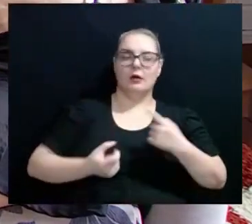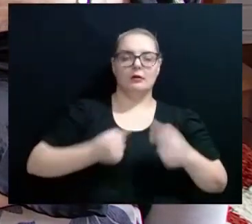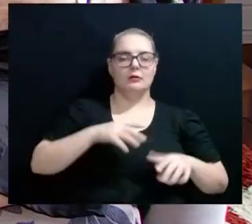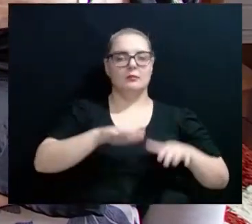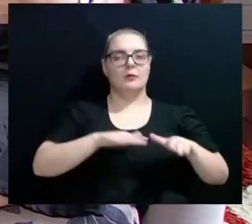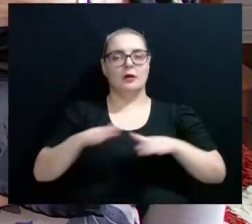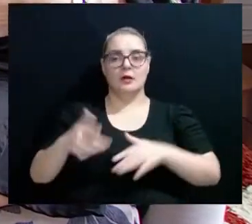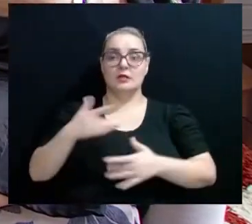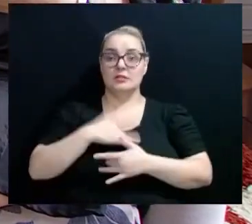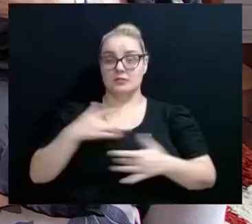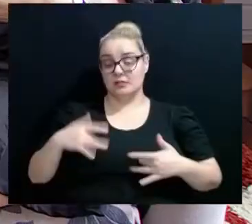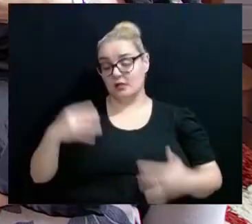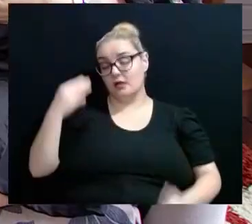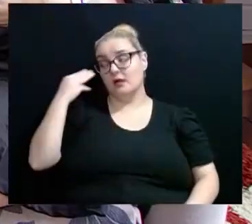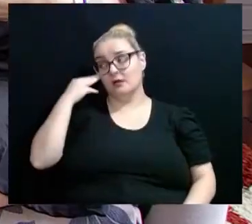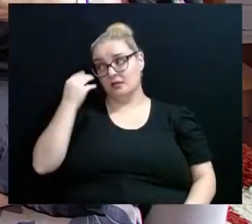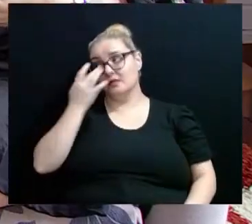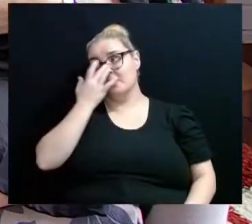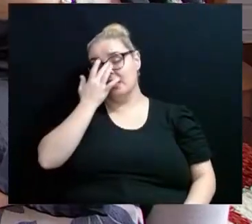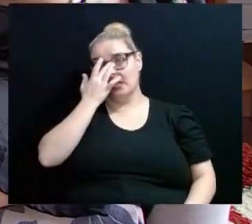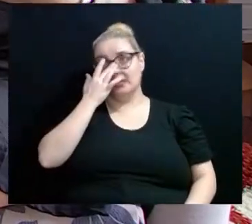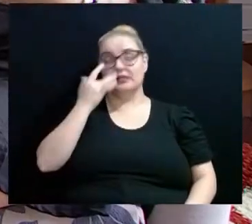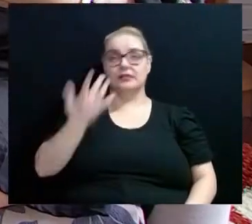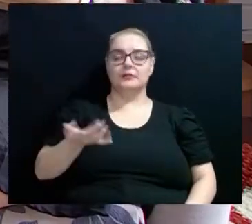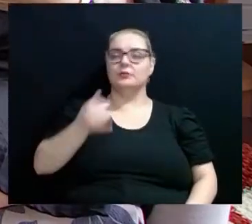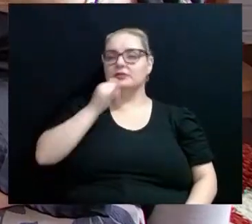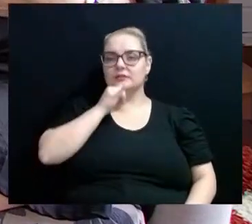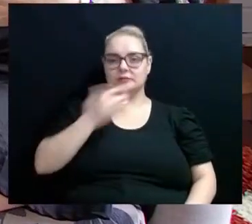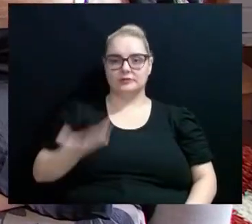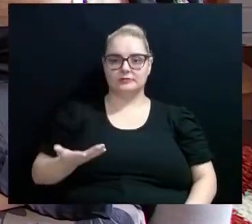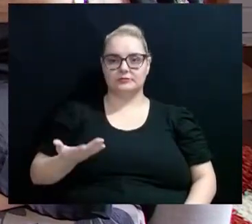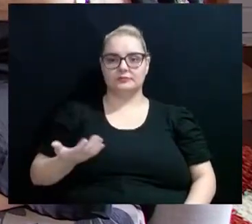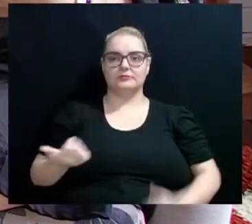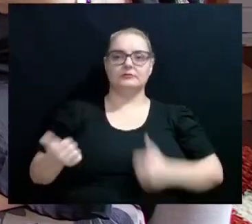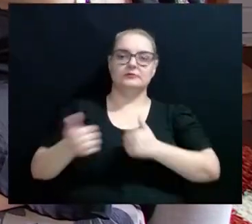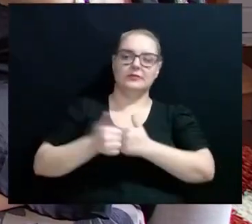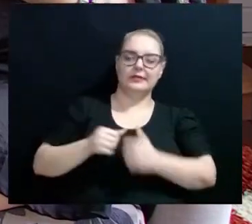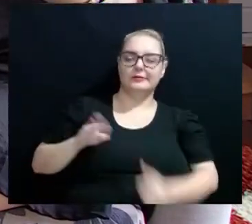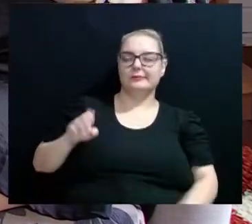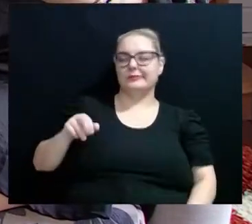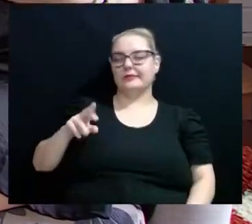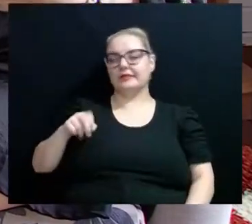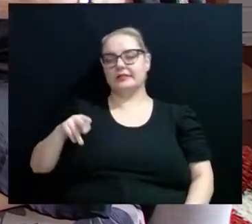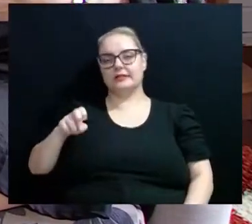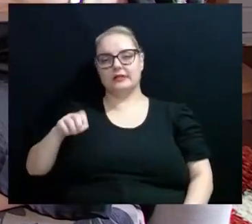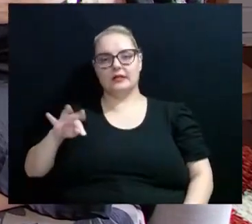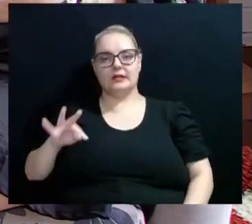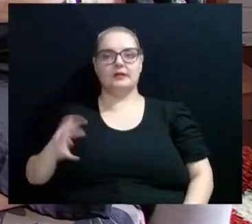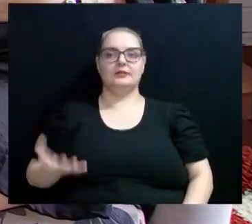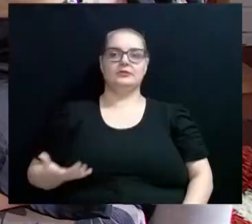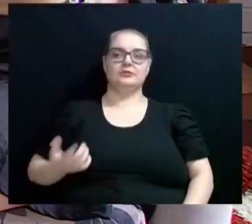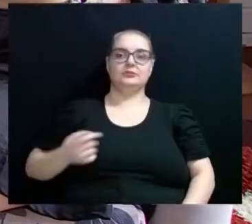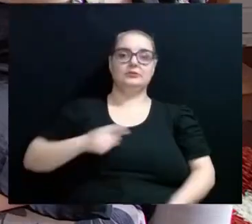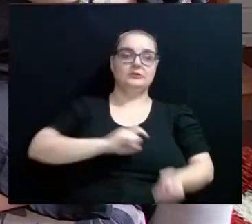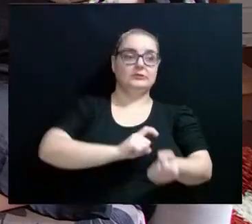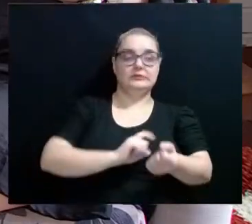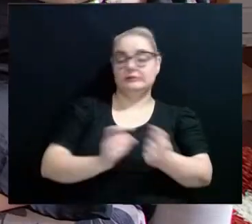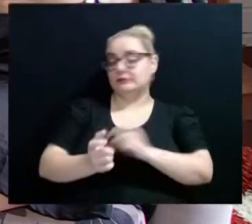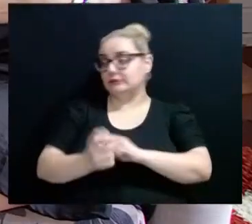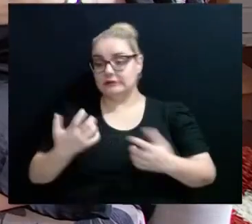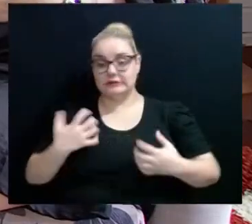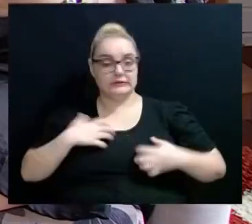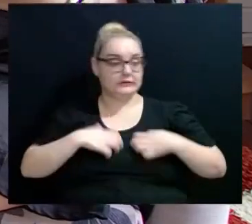alguns movimentos de saúde mental, então, por exemplo, próximo ao burnout, aquele momento